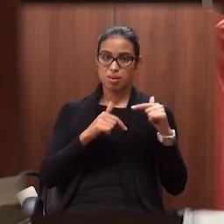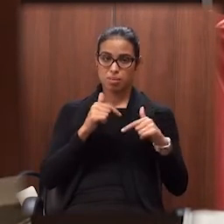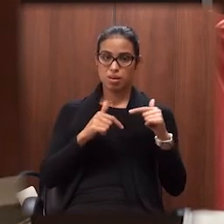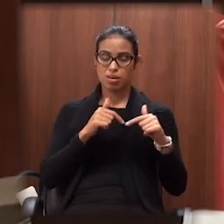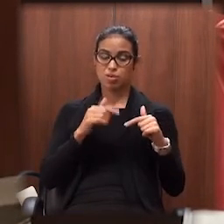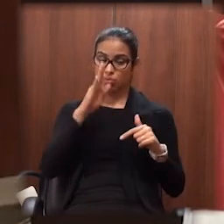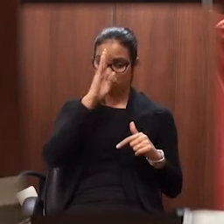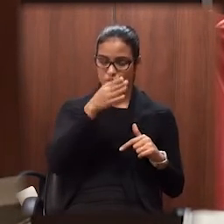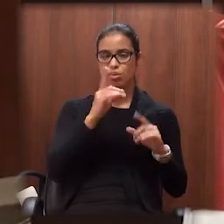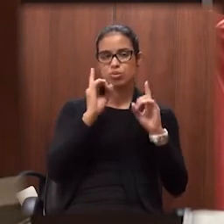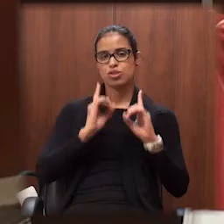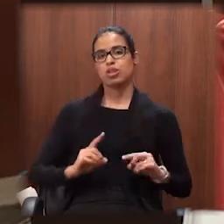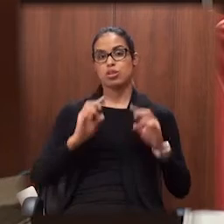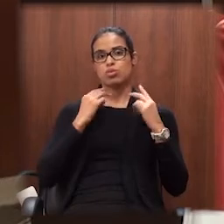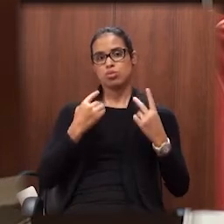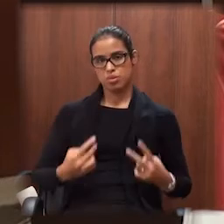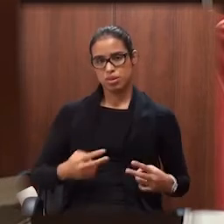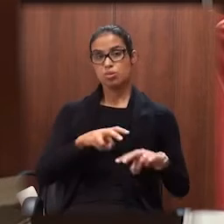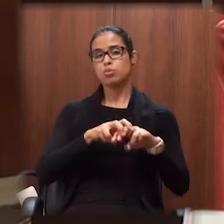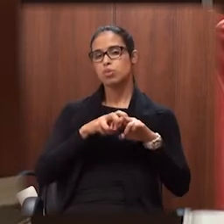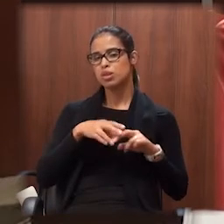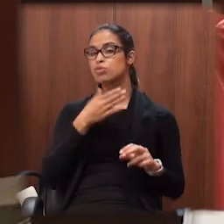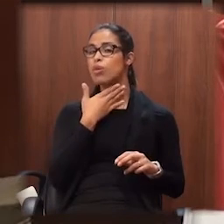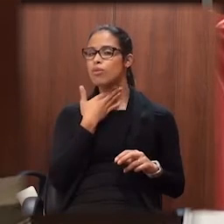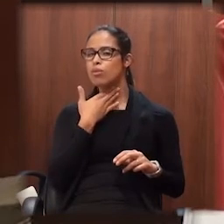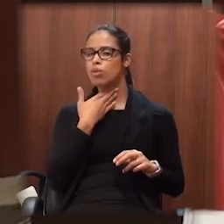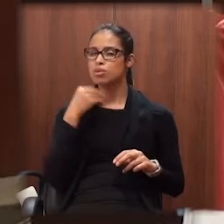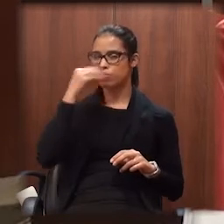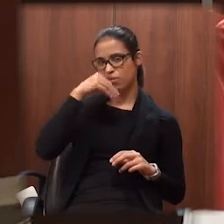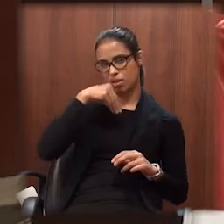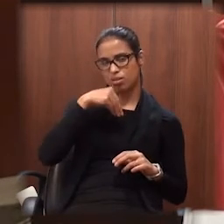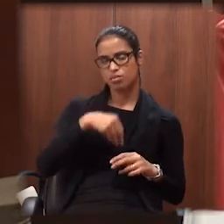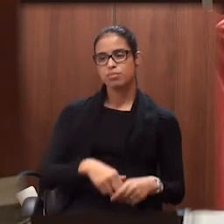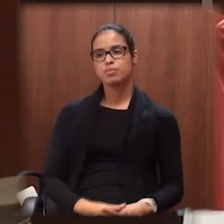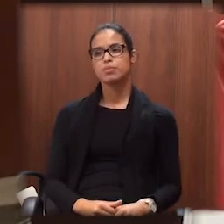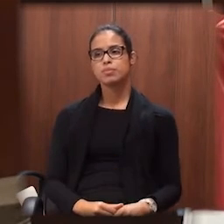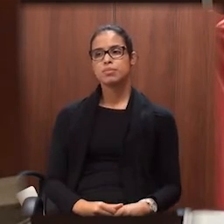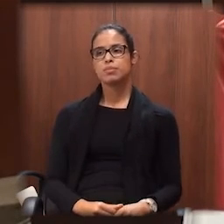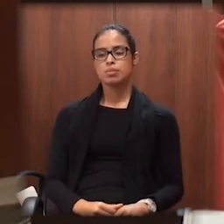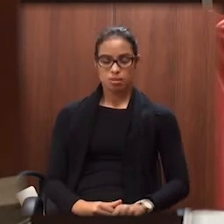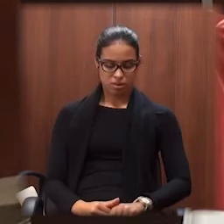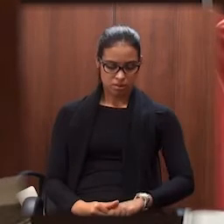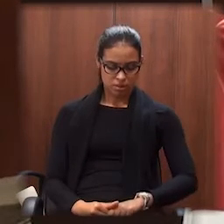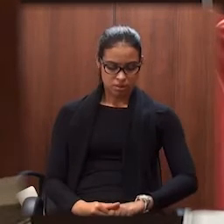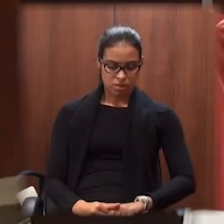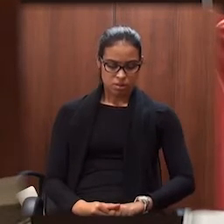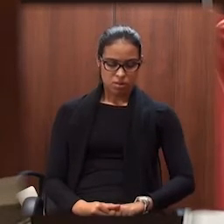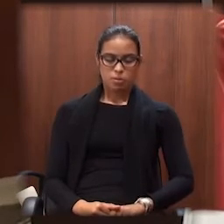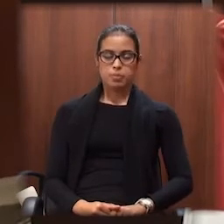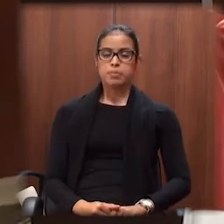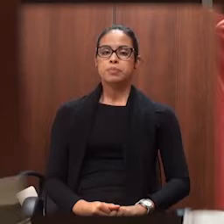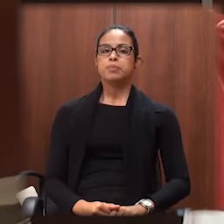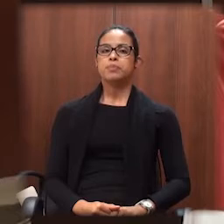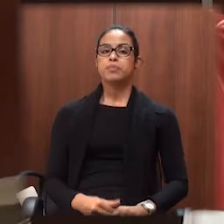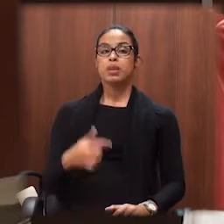educação e direitos humanos que eu venho perdendo a minha voz. Mas eu gostaria, em primeiro lugar,